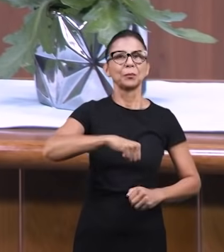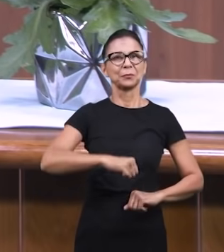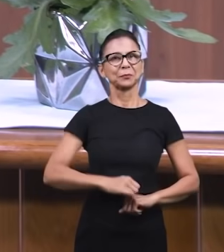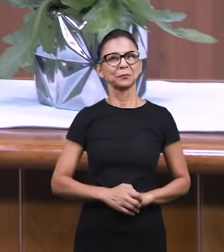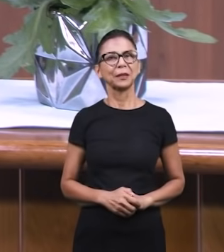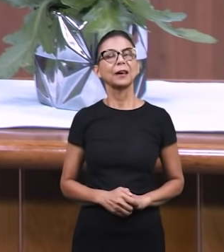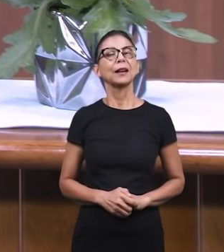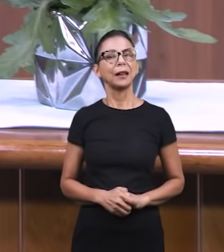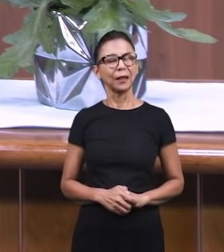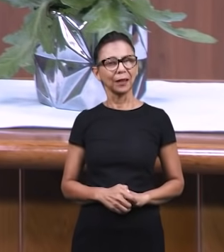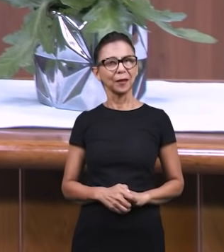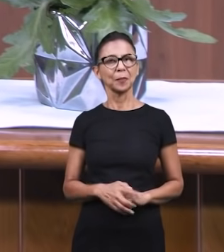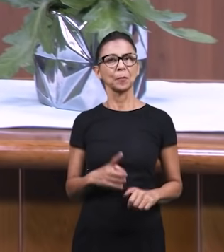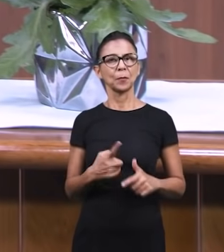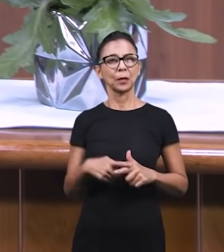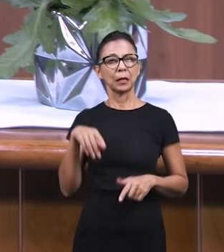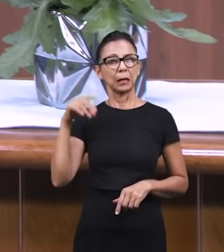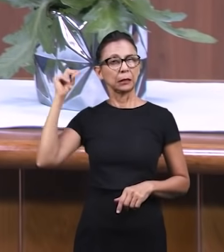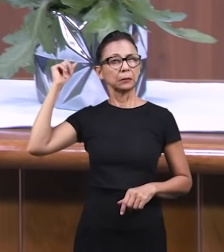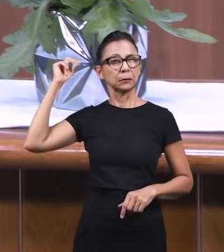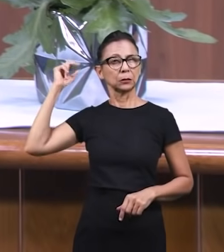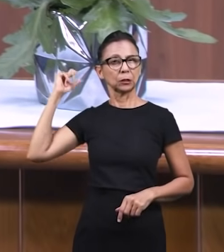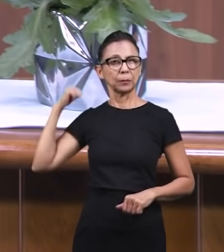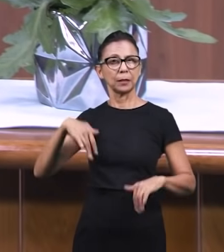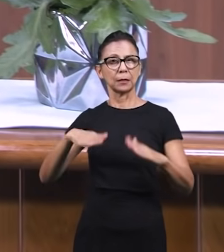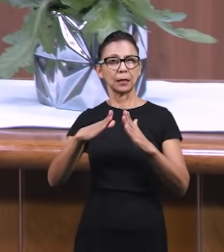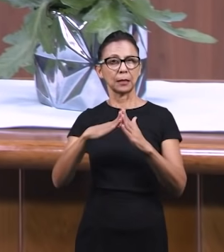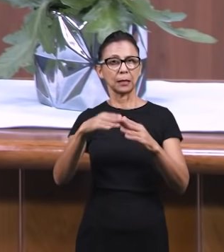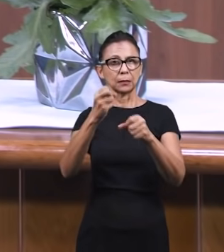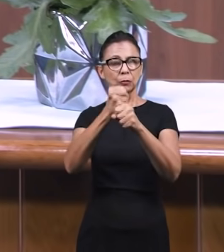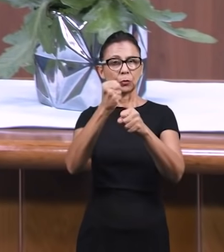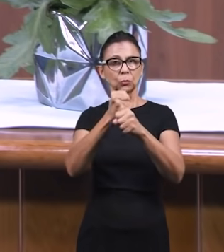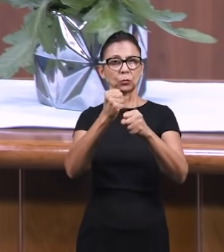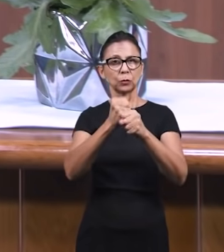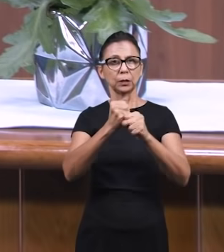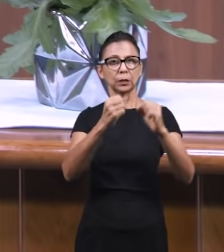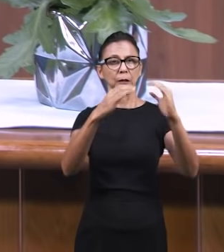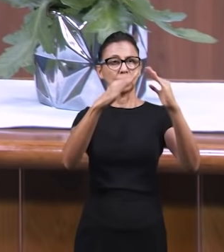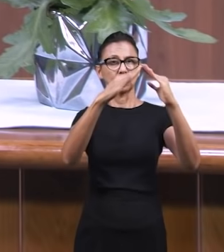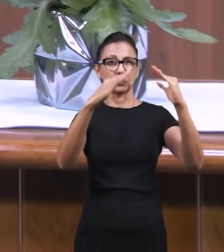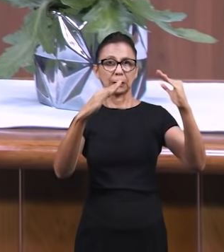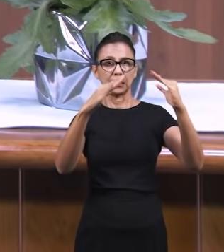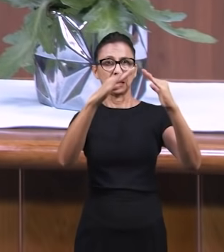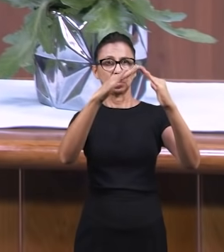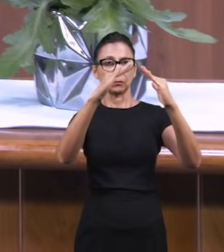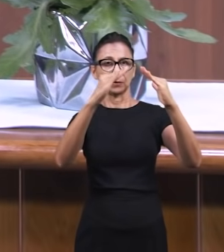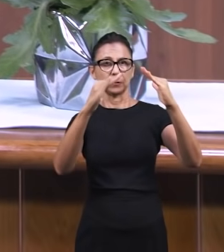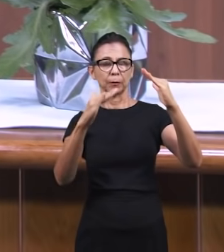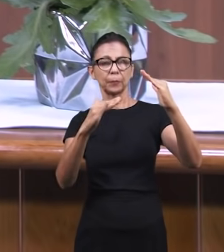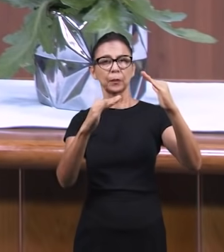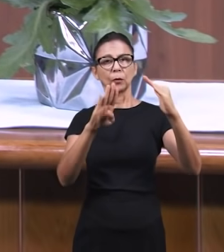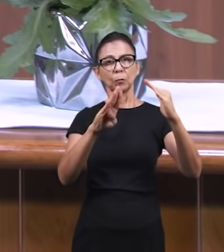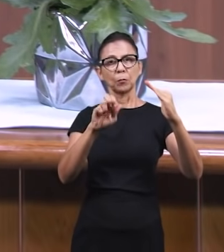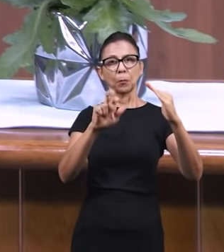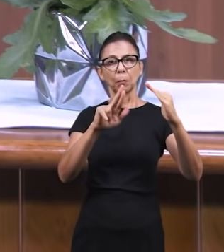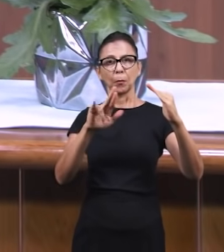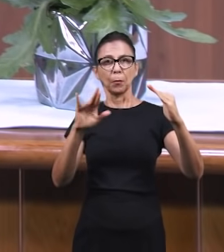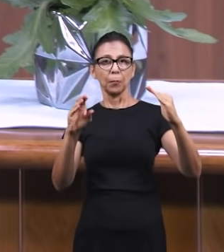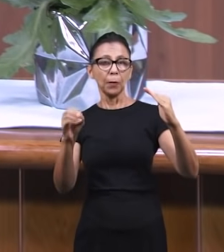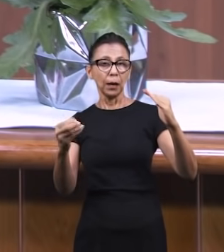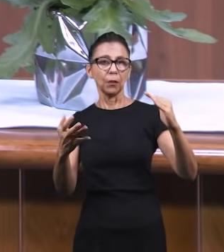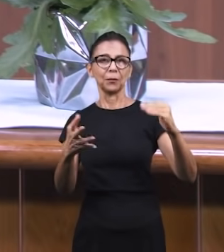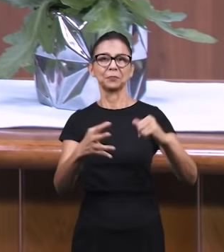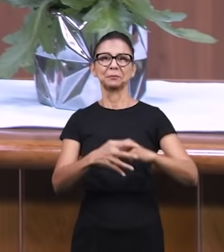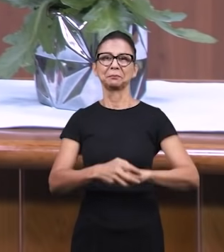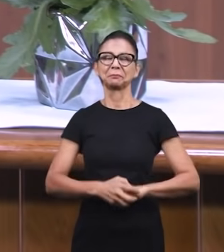palha. E o que aqueles homens fizeram, o que aqueles 4 fizeram foi abrir o telhado